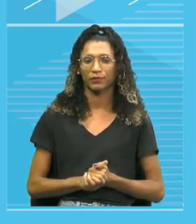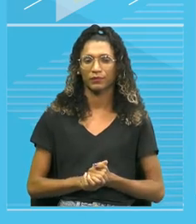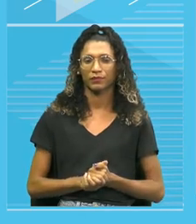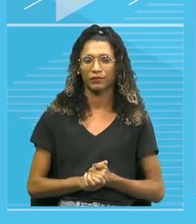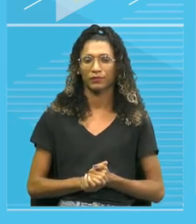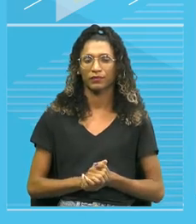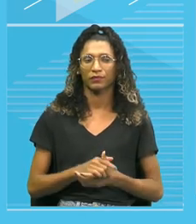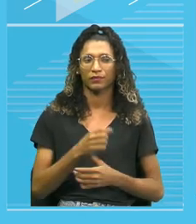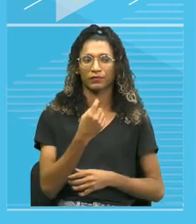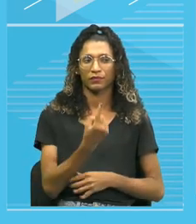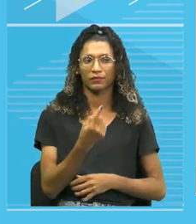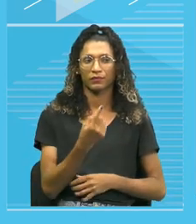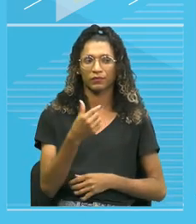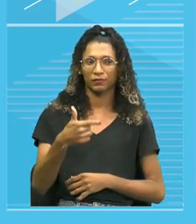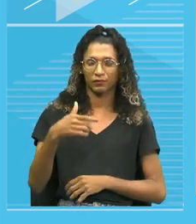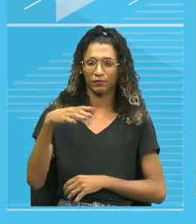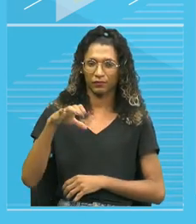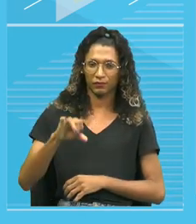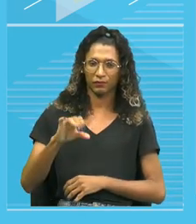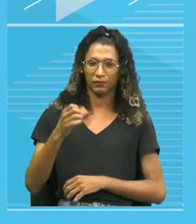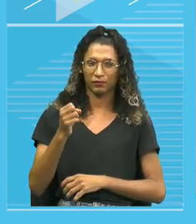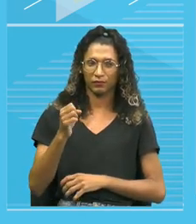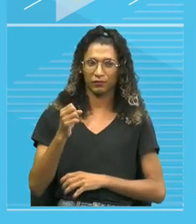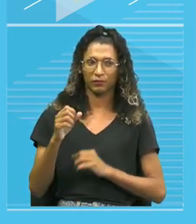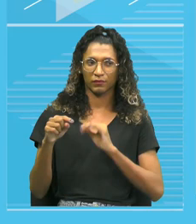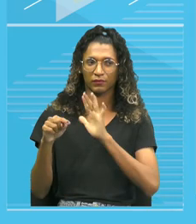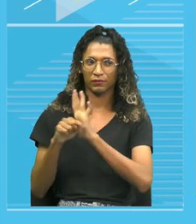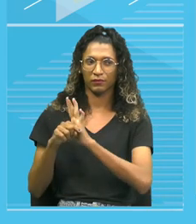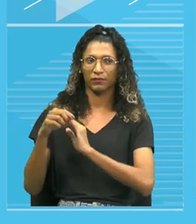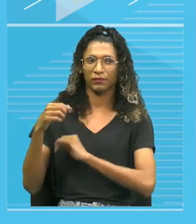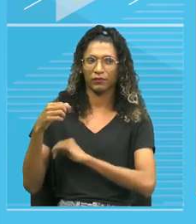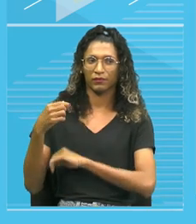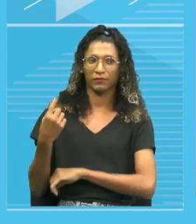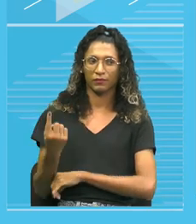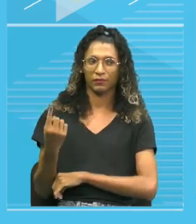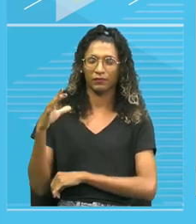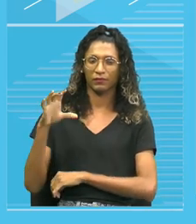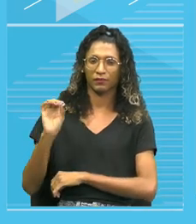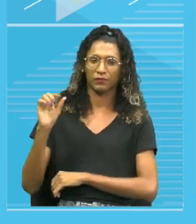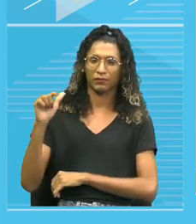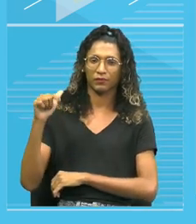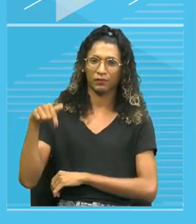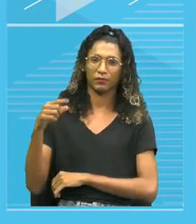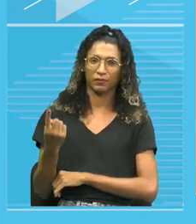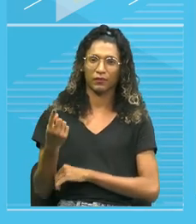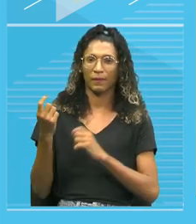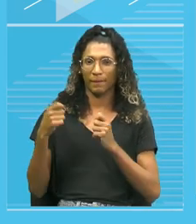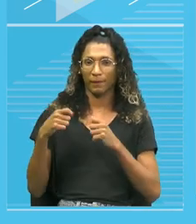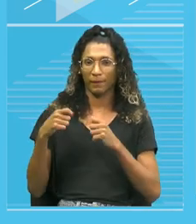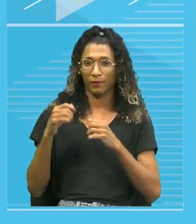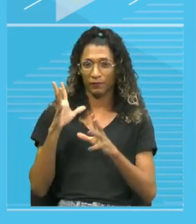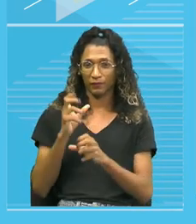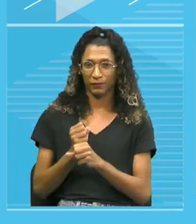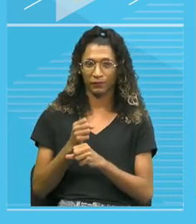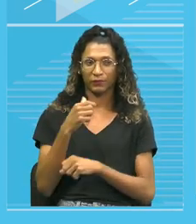1.298 - 1071 aí vamos encontrar 227